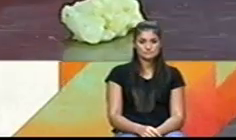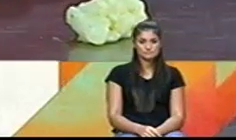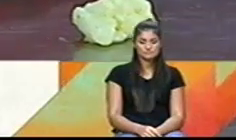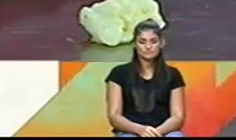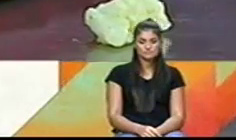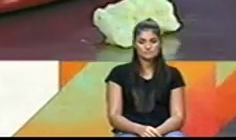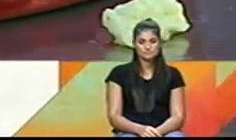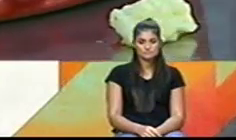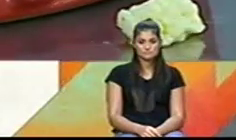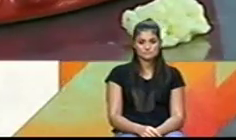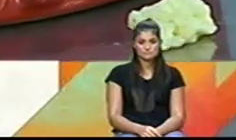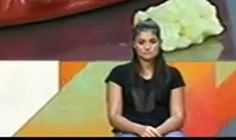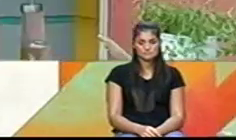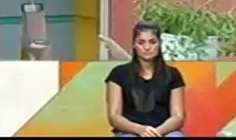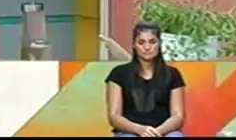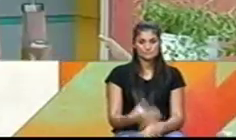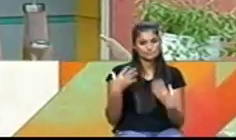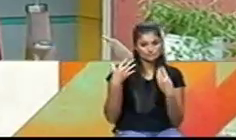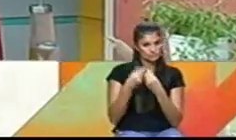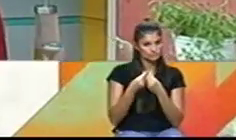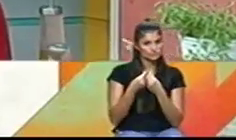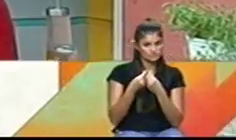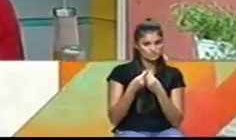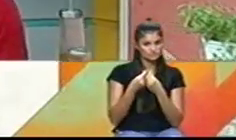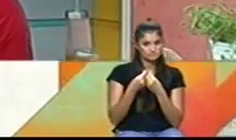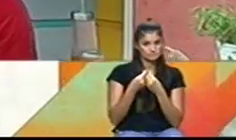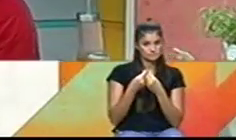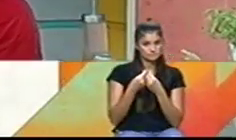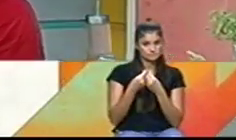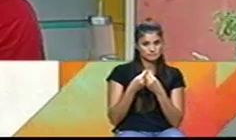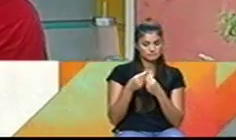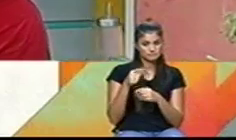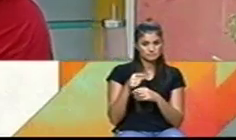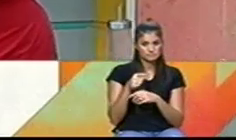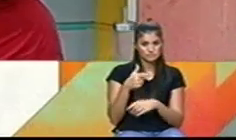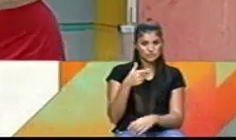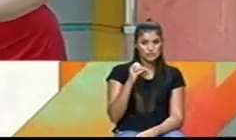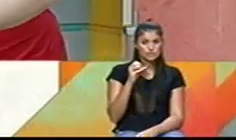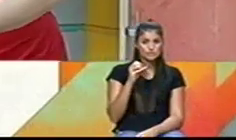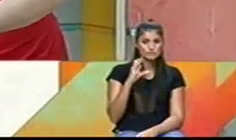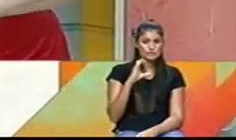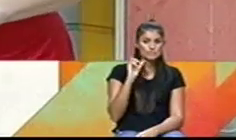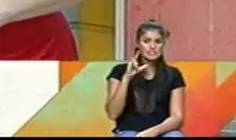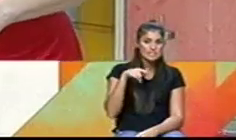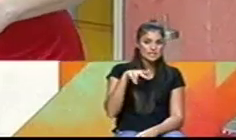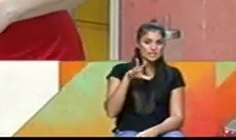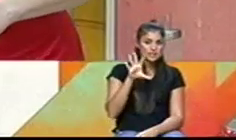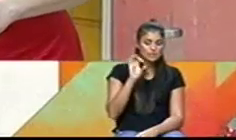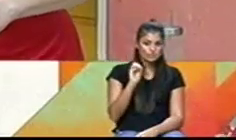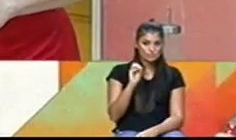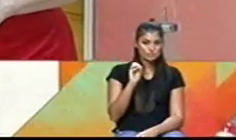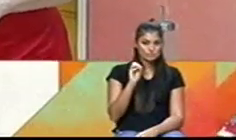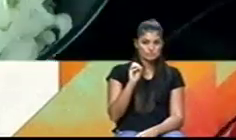Exatamente. Vamos juntar as tirinhas de toucinho. Eu precisava só que a